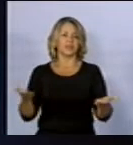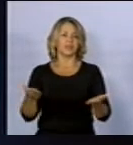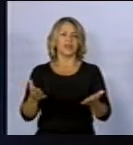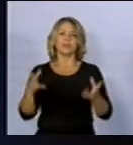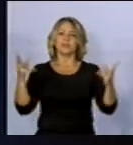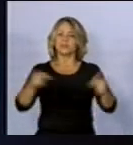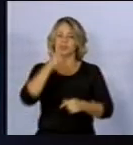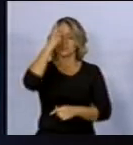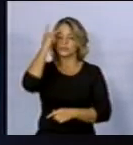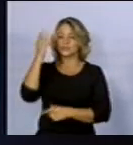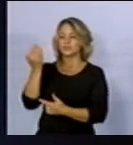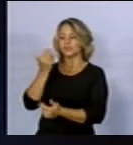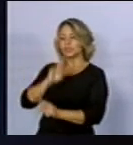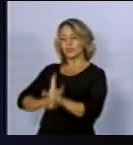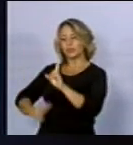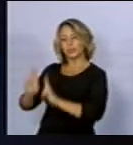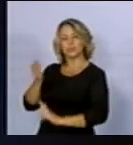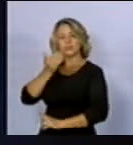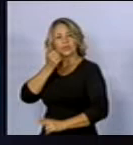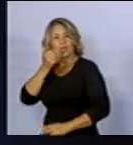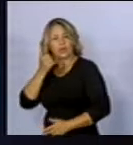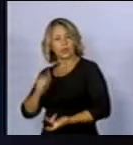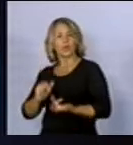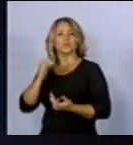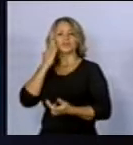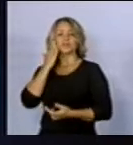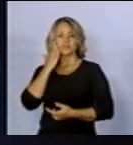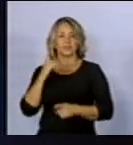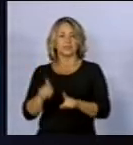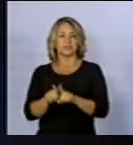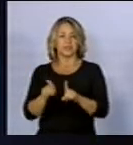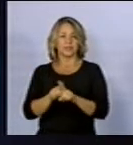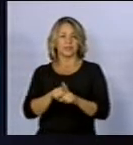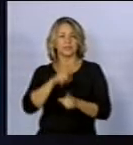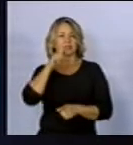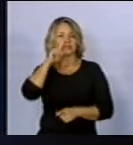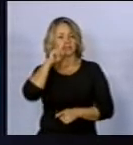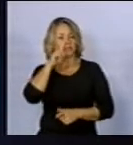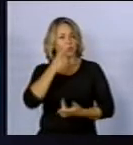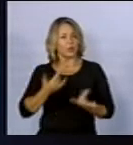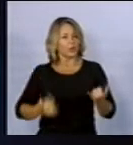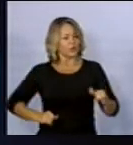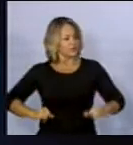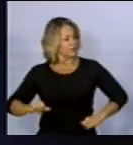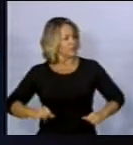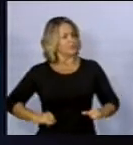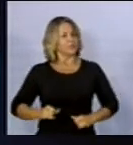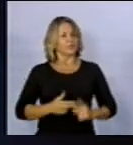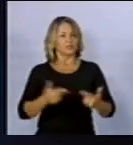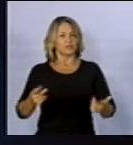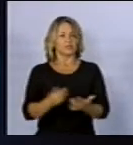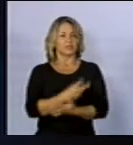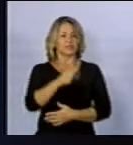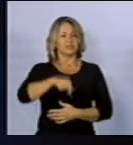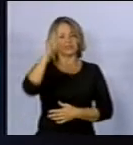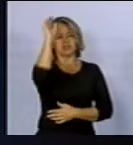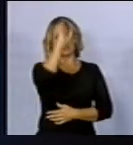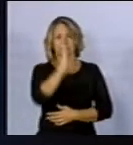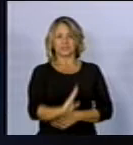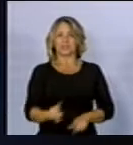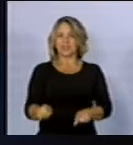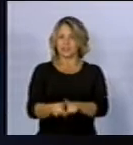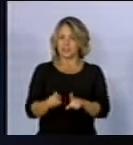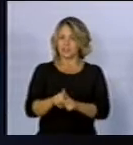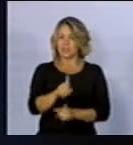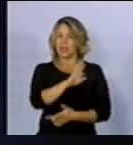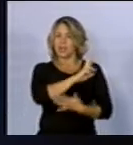consumidores não sejam sempre considerados os onerados ou vítimas dos danos e acidentes de consumo no país e ainda os